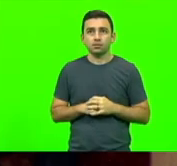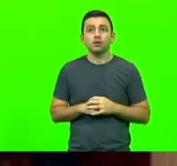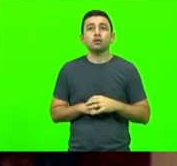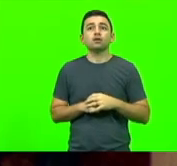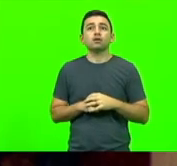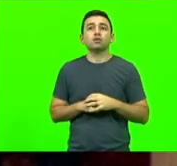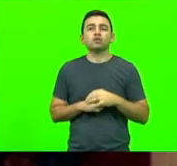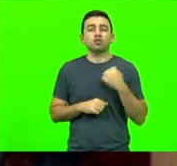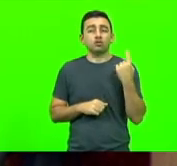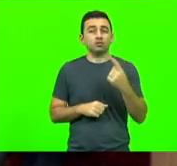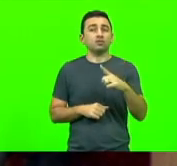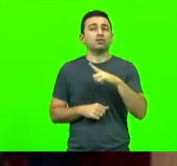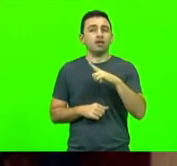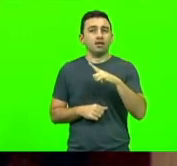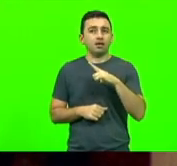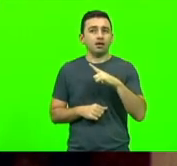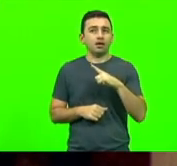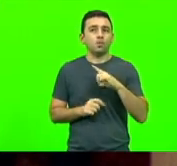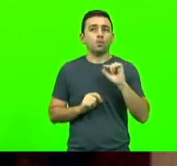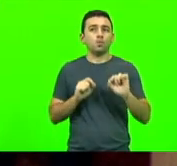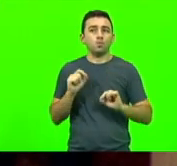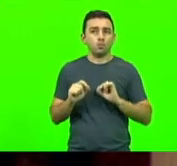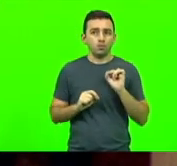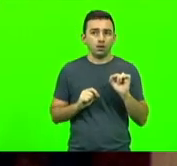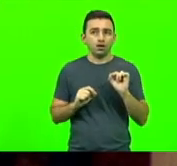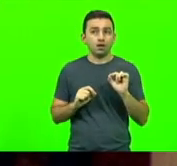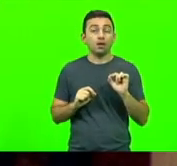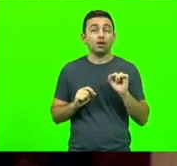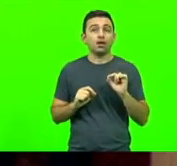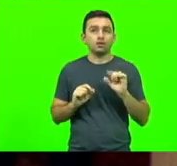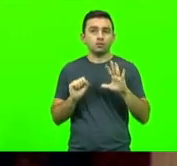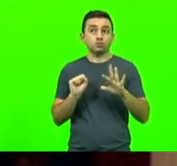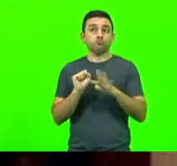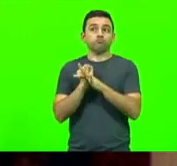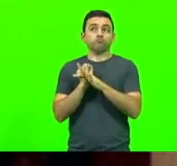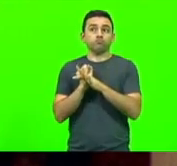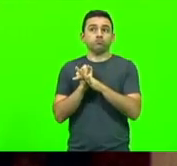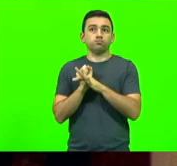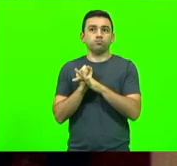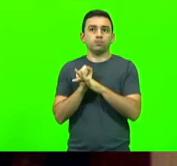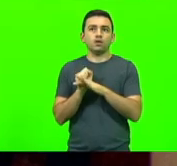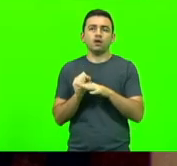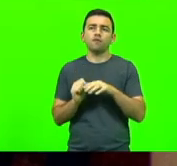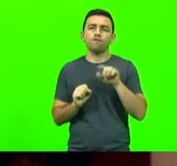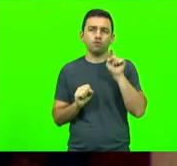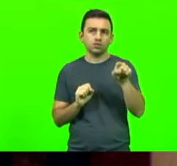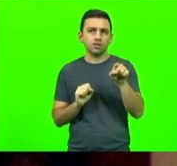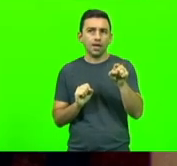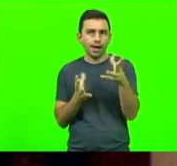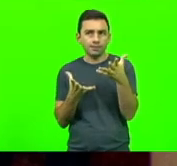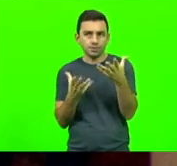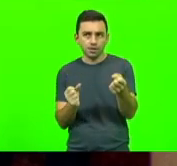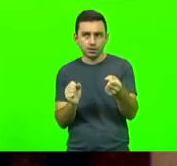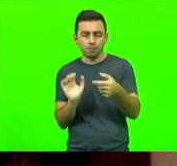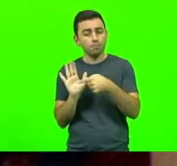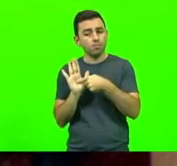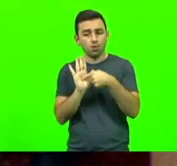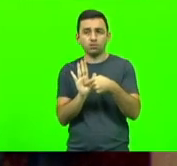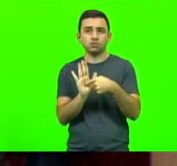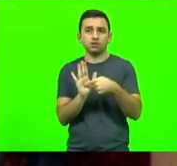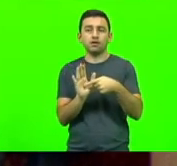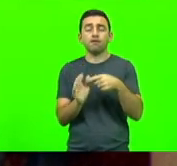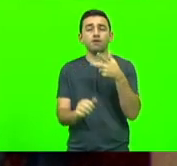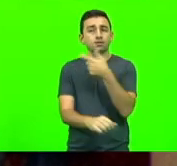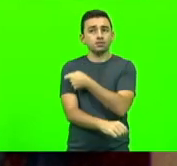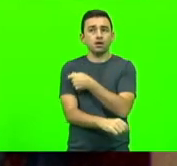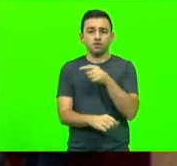temos os eventos seguros que eu partilho hoje são assim: ou você apresenta o comprovante de vacina, ou, se